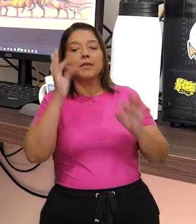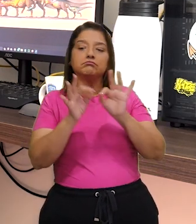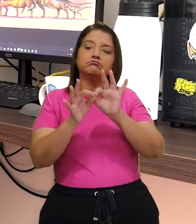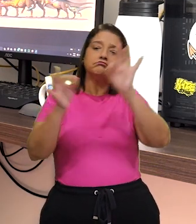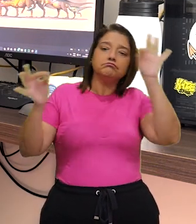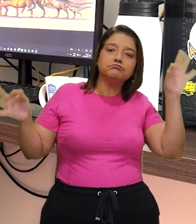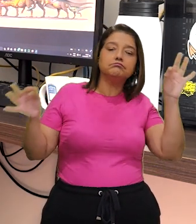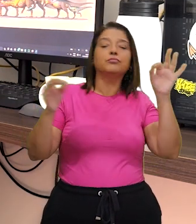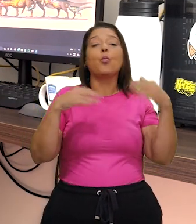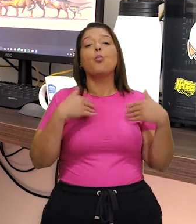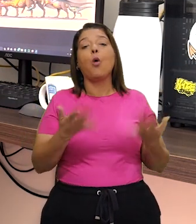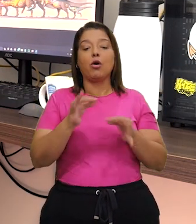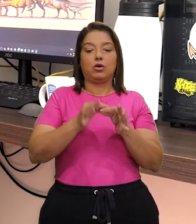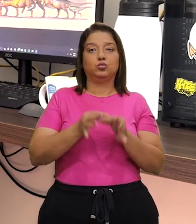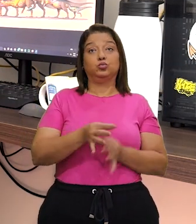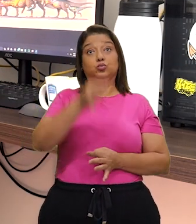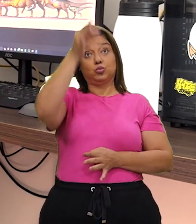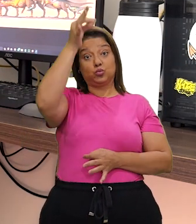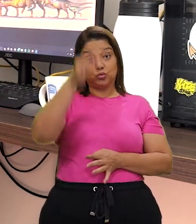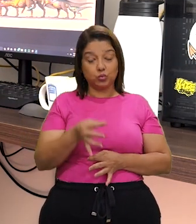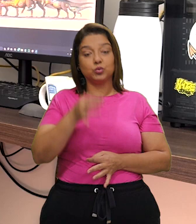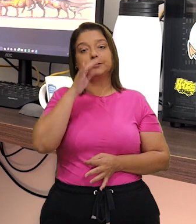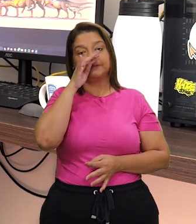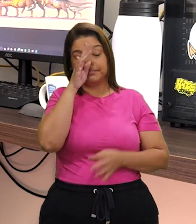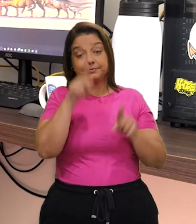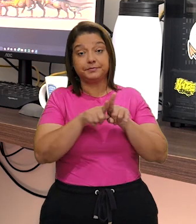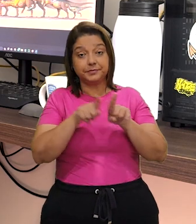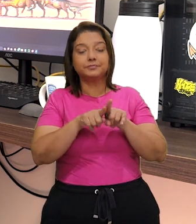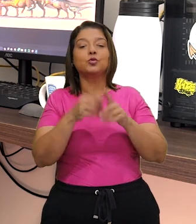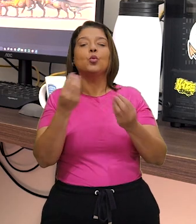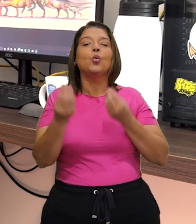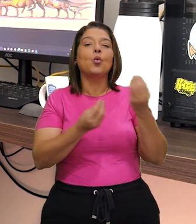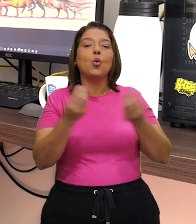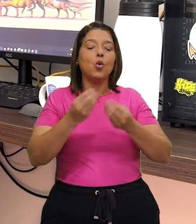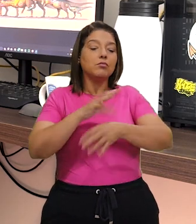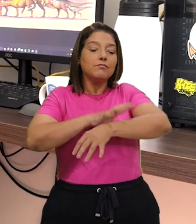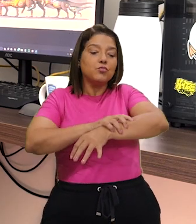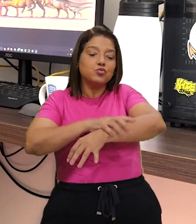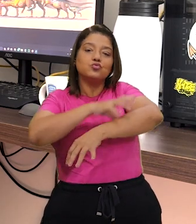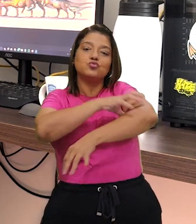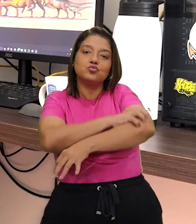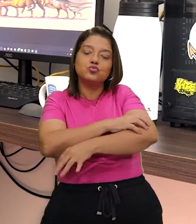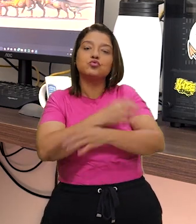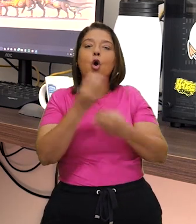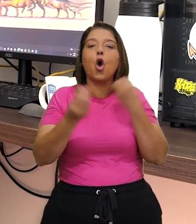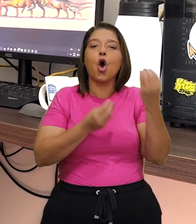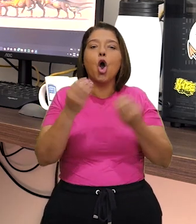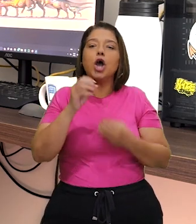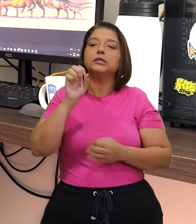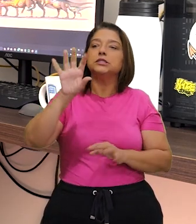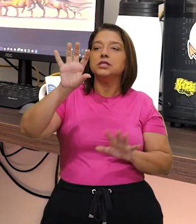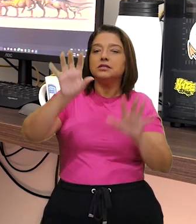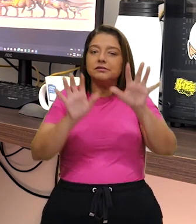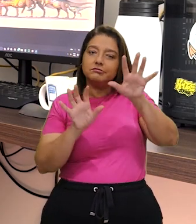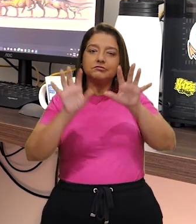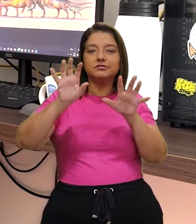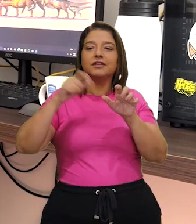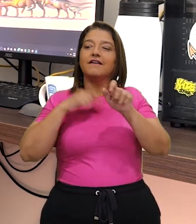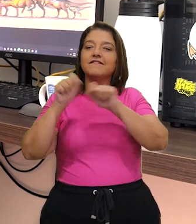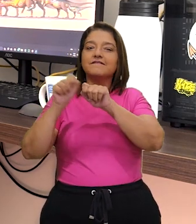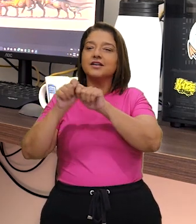animal e a etapa da musculatura é para eu saber qual que como que seria simulado num papel ou